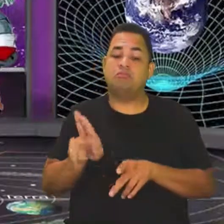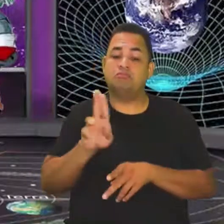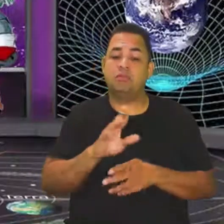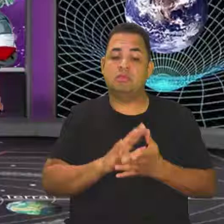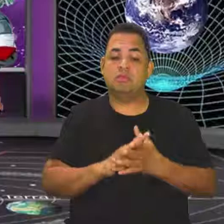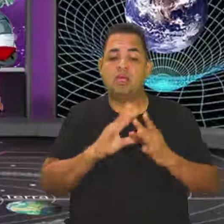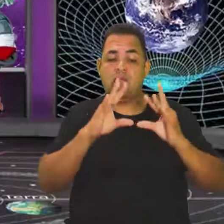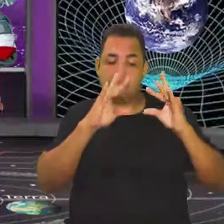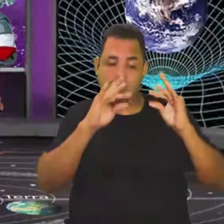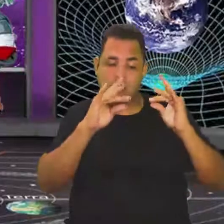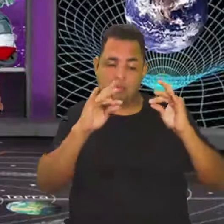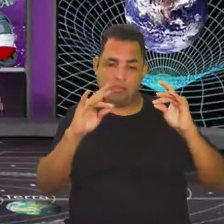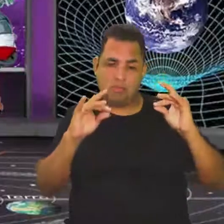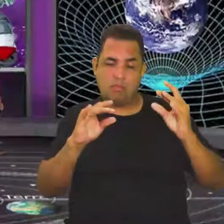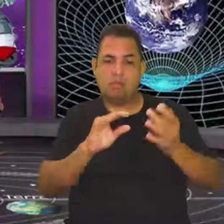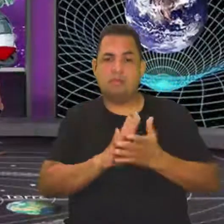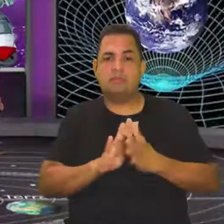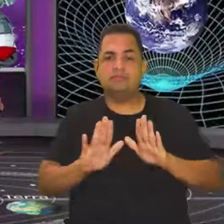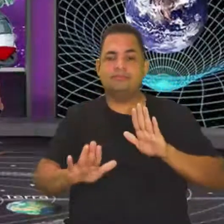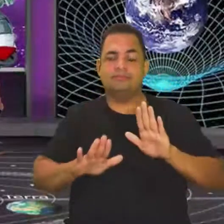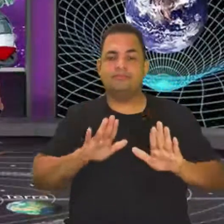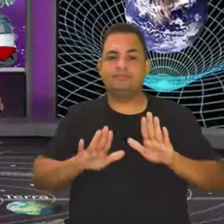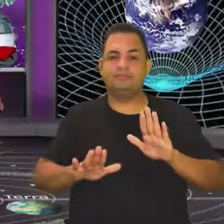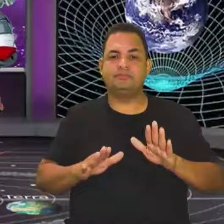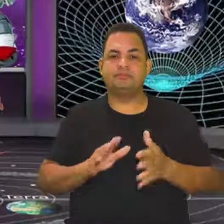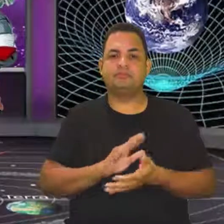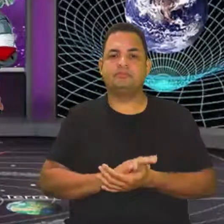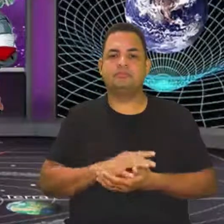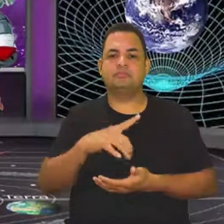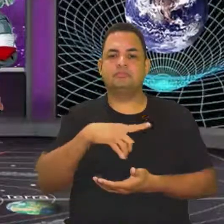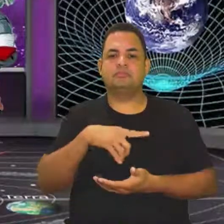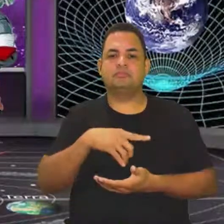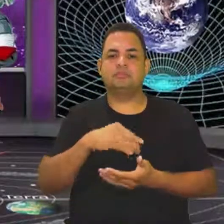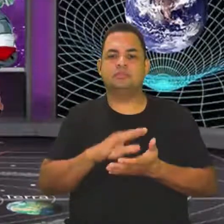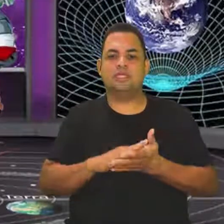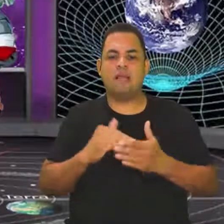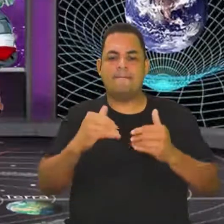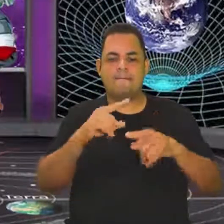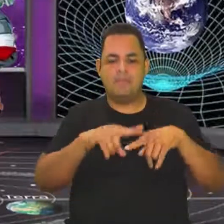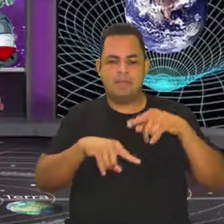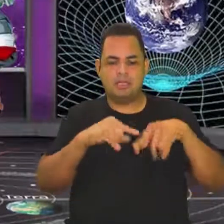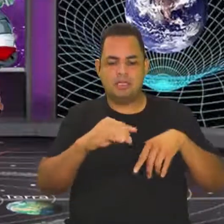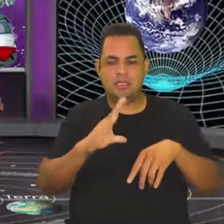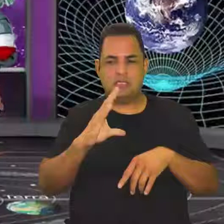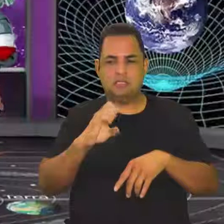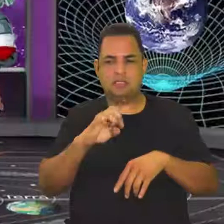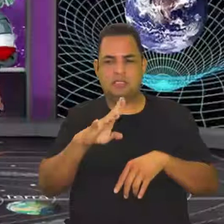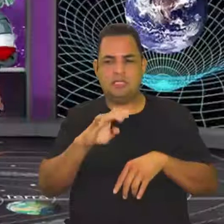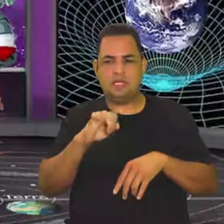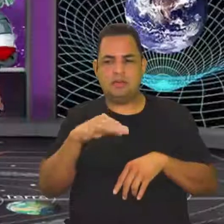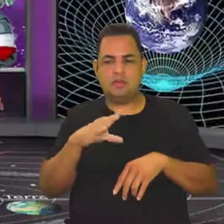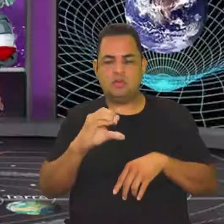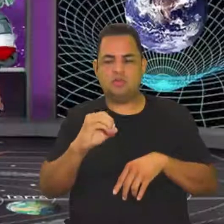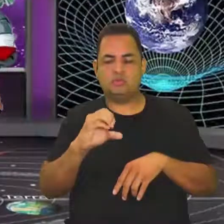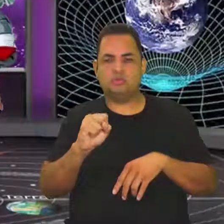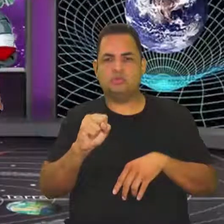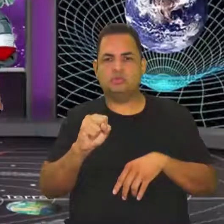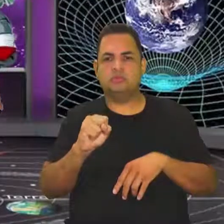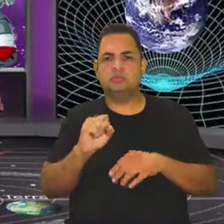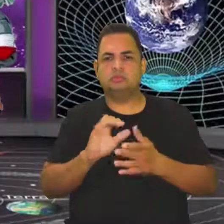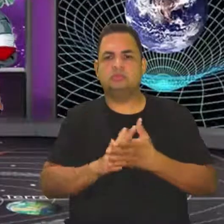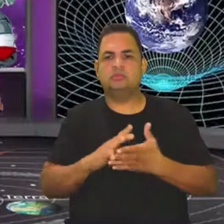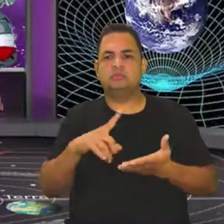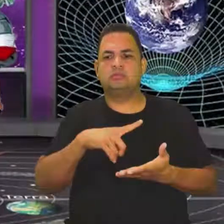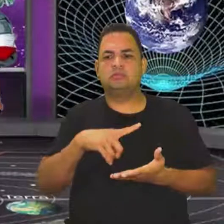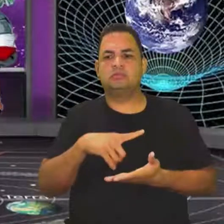úmido. Então, depende. Hoje existem materiais cerâmicos que, na temperatura ambiente, gente, se você pensar, não serve